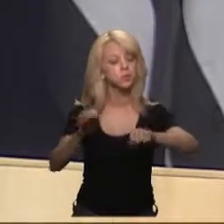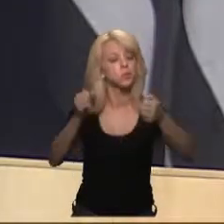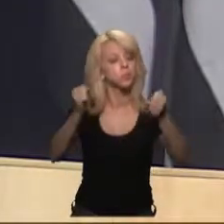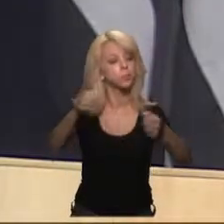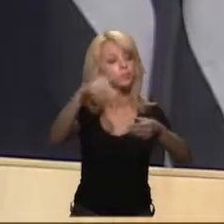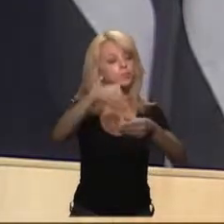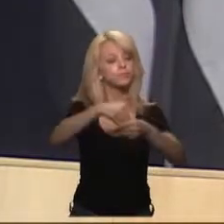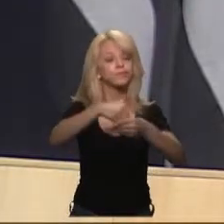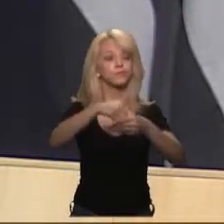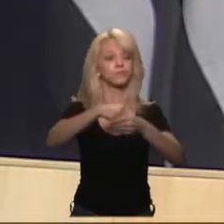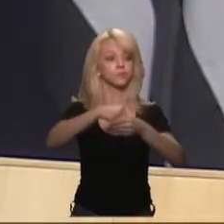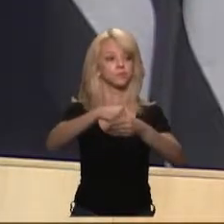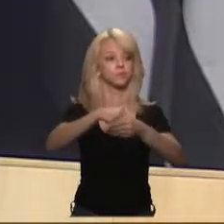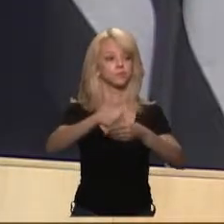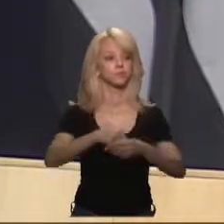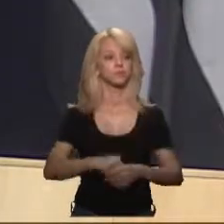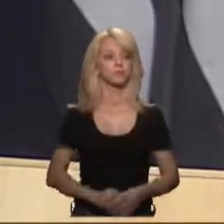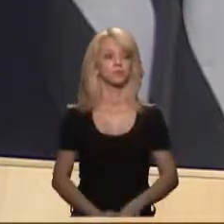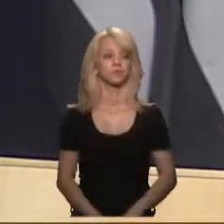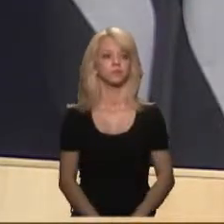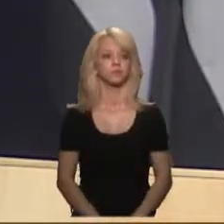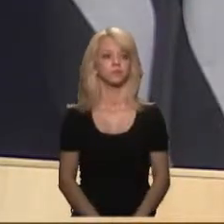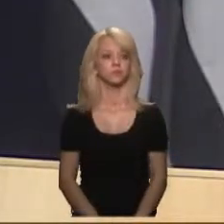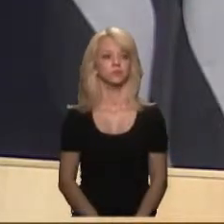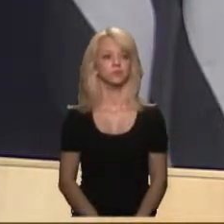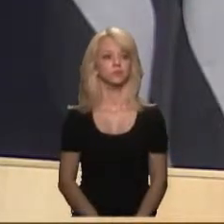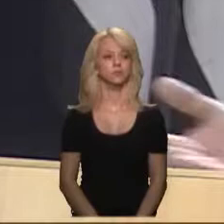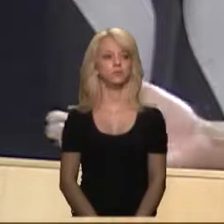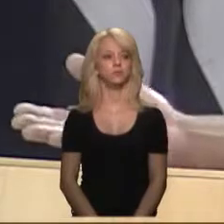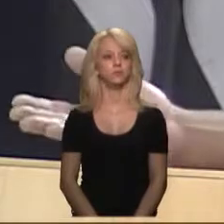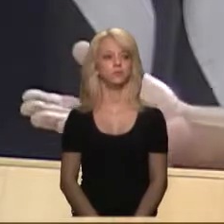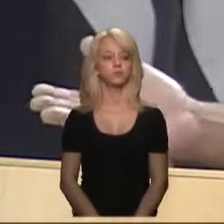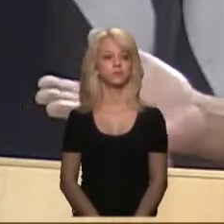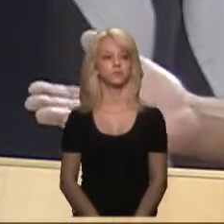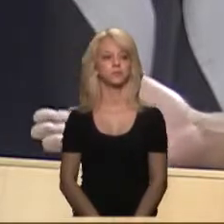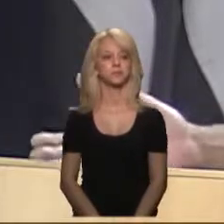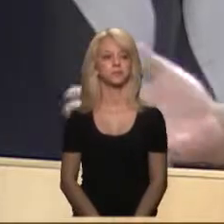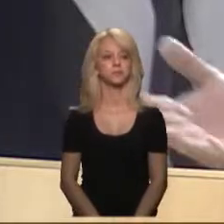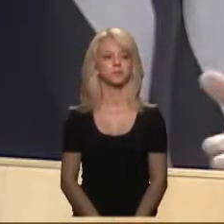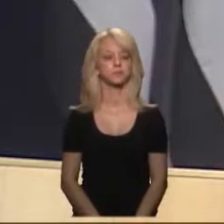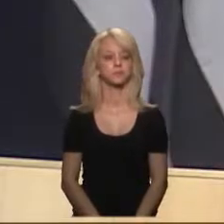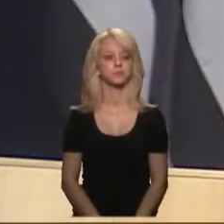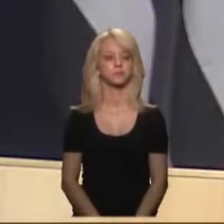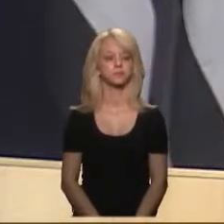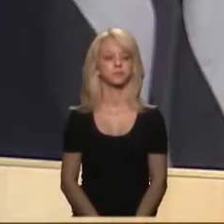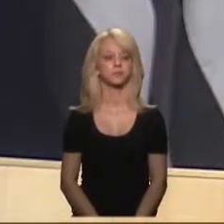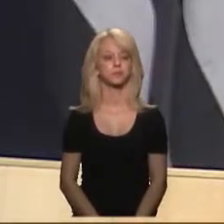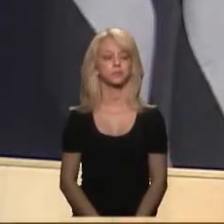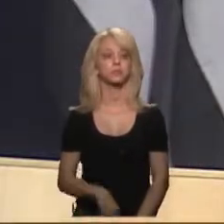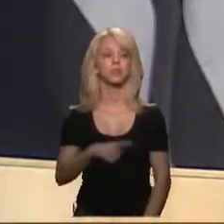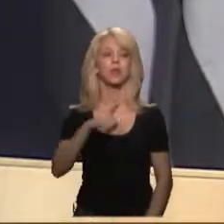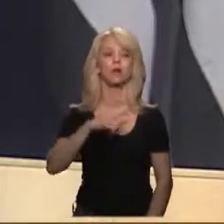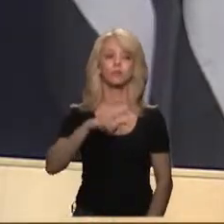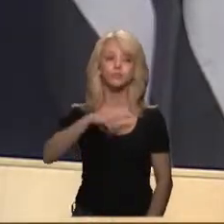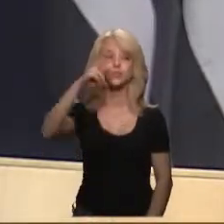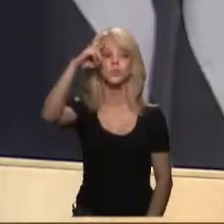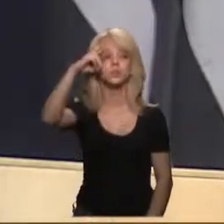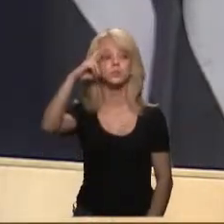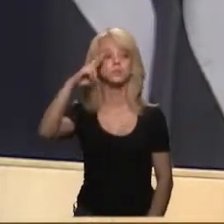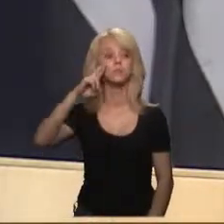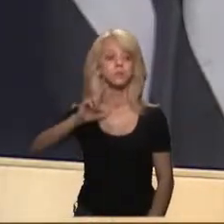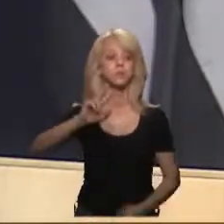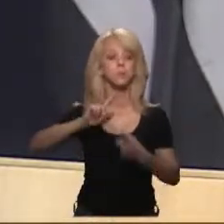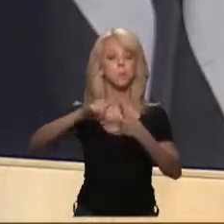O vereador, porque as pessoas sabem disso, não tinha quórum. Quer dizer, com todo respeito, eu acho que,